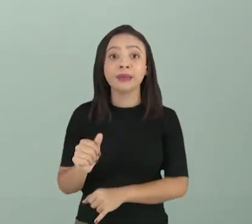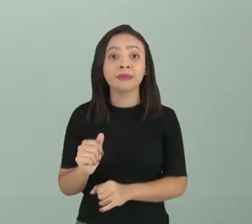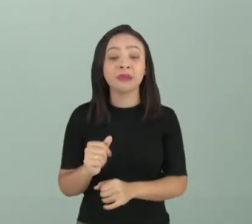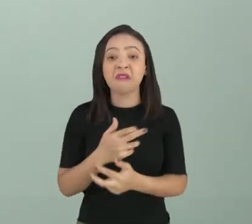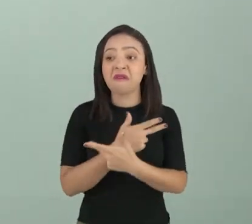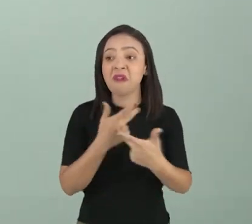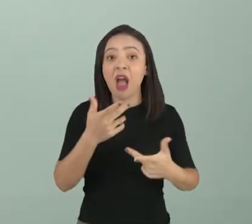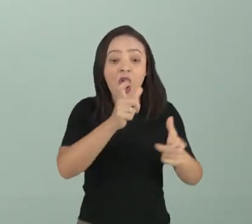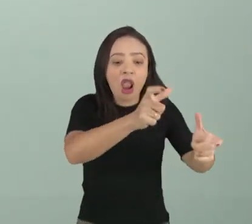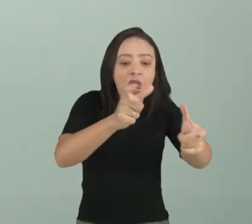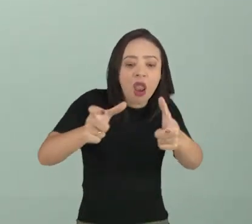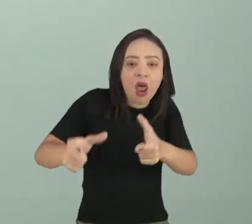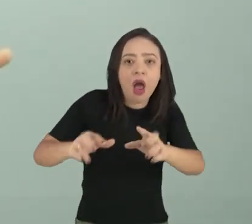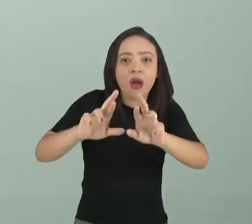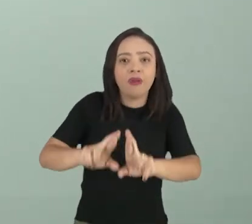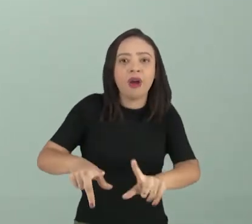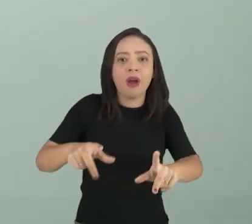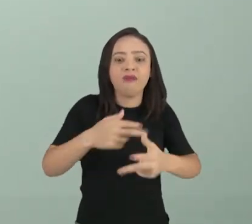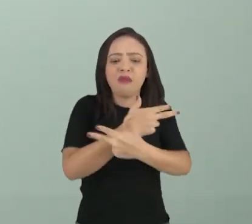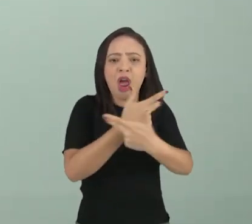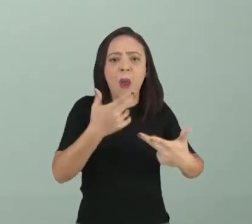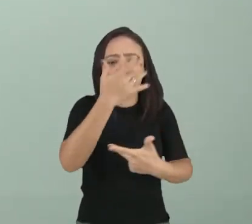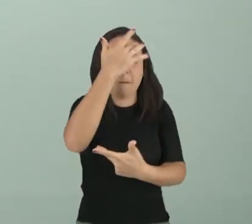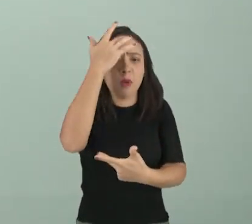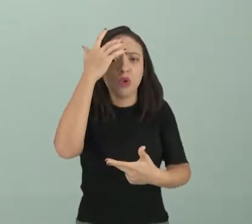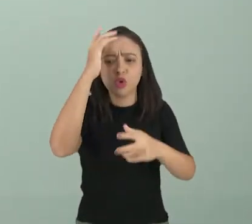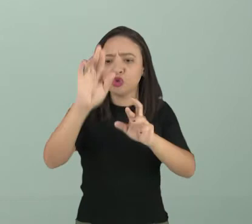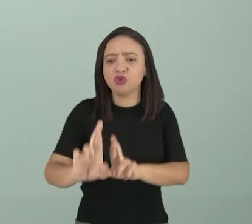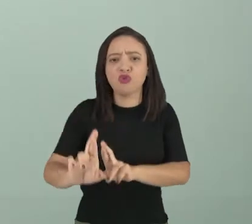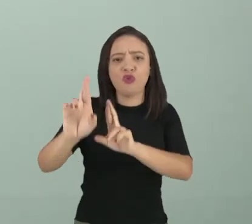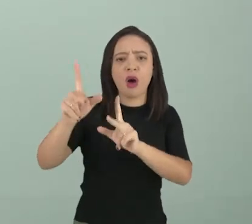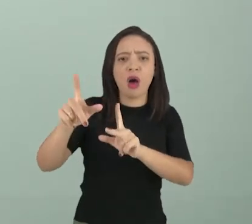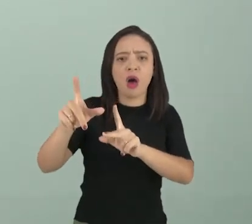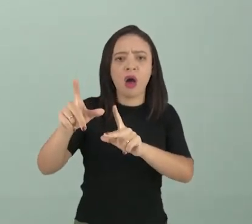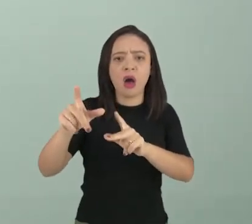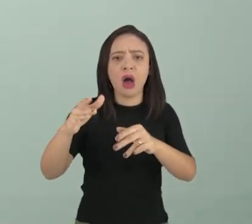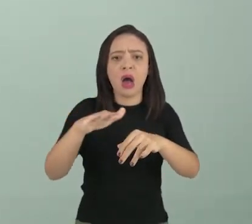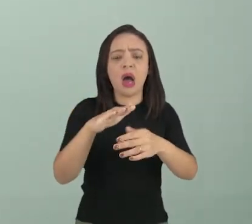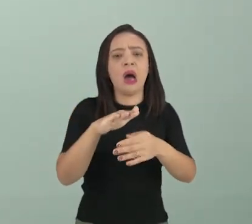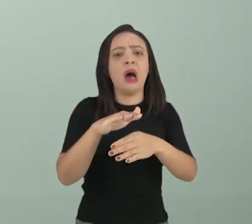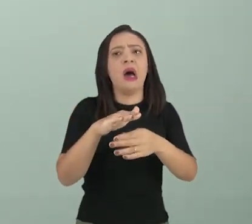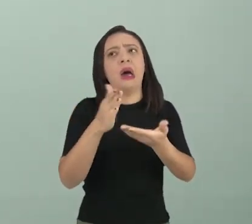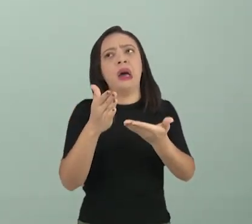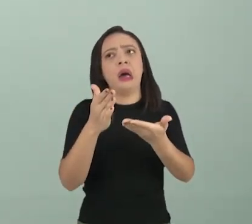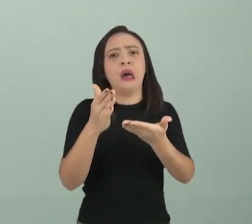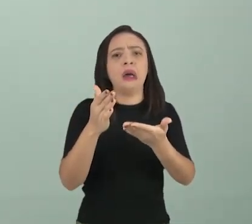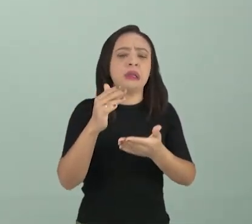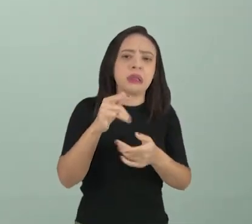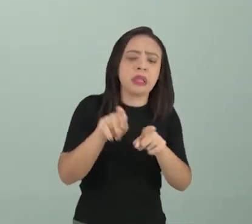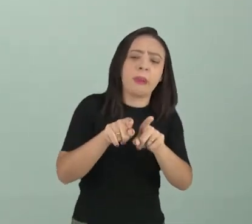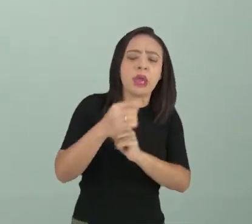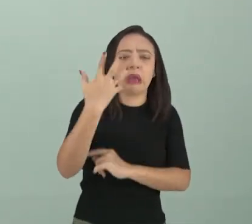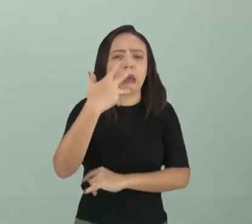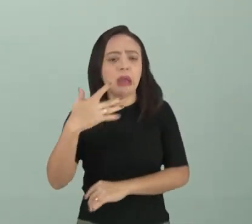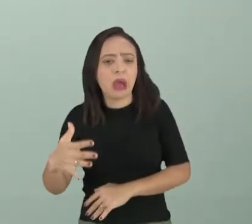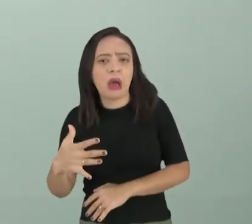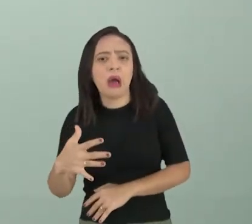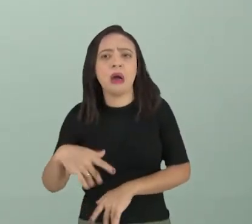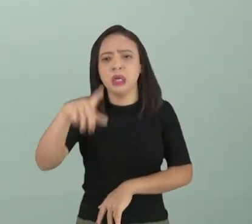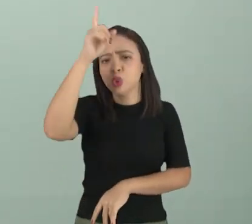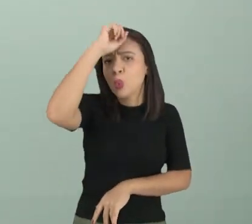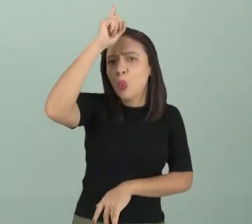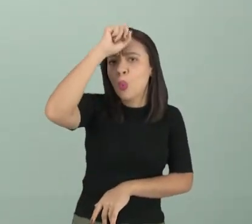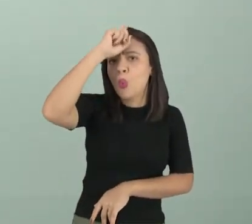lugares, com pessoas de diversos níveis de escolaridade, para a criança, para o